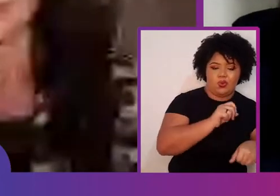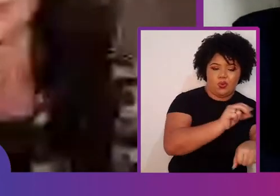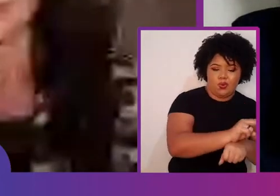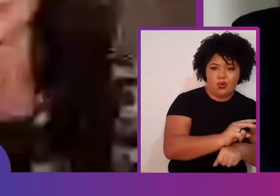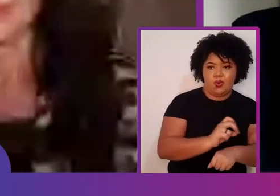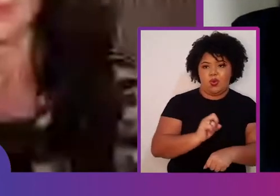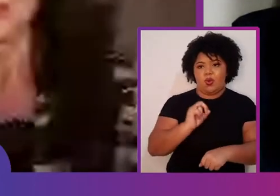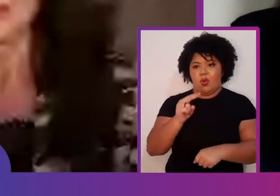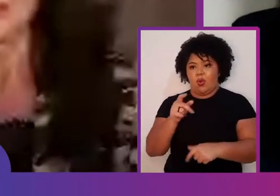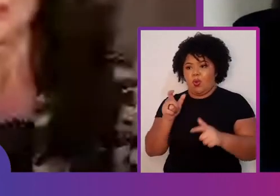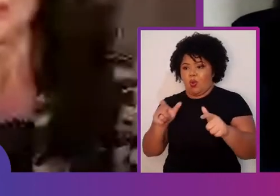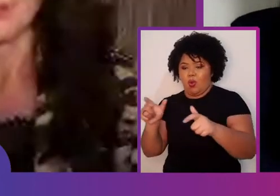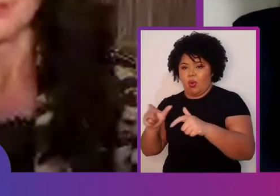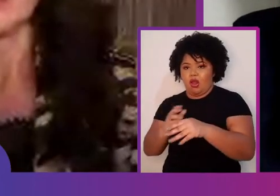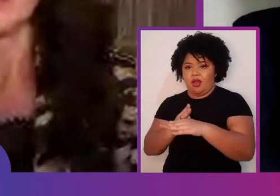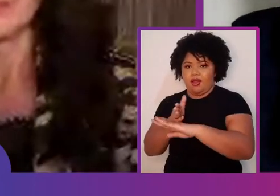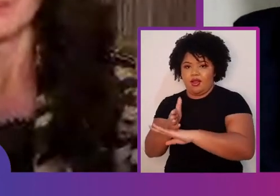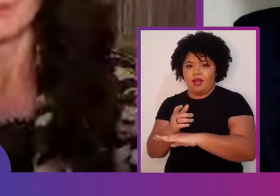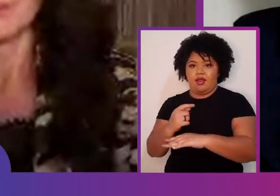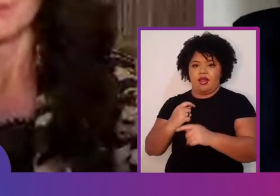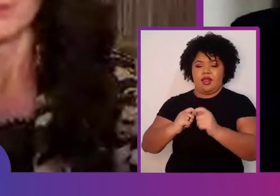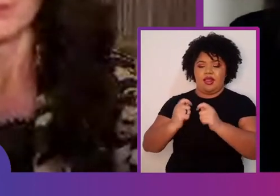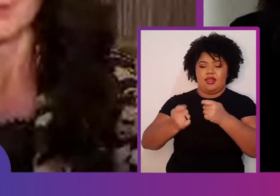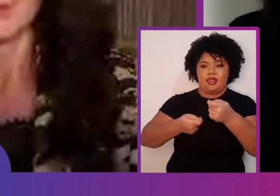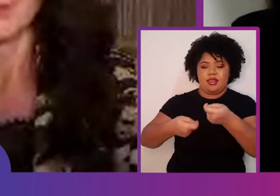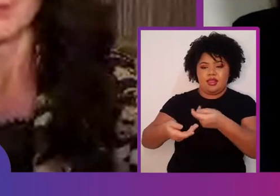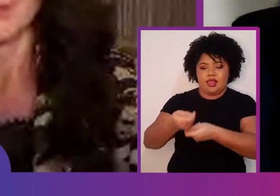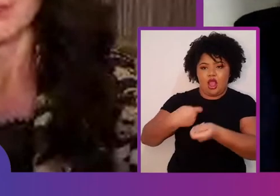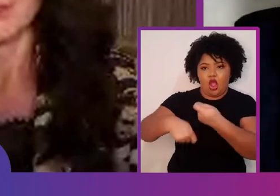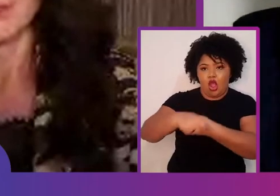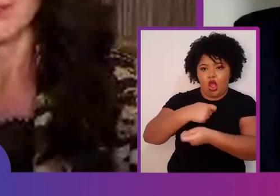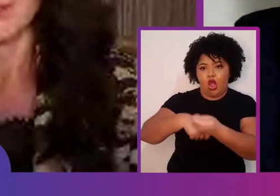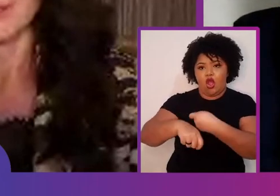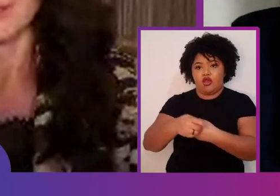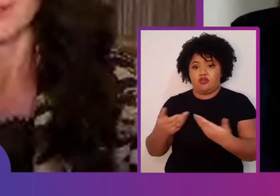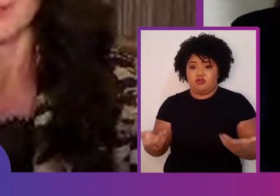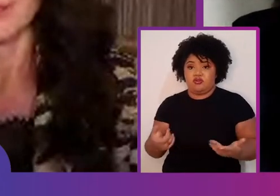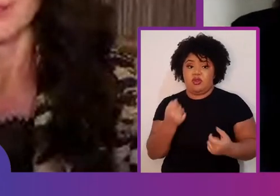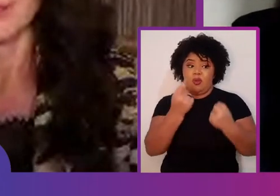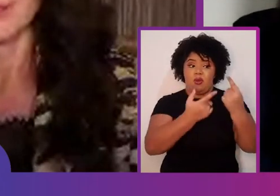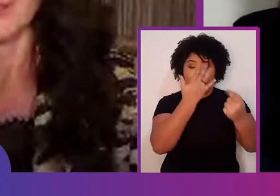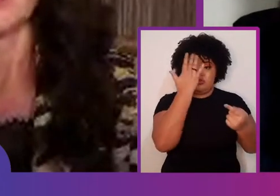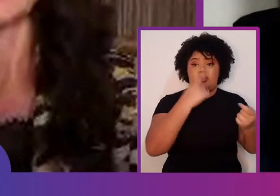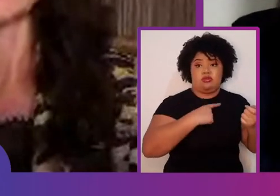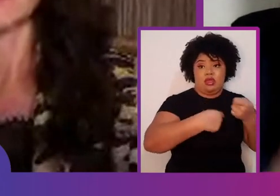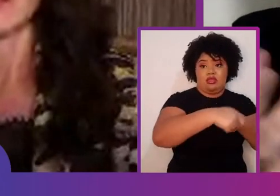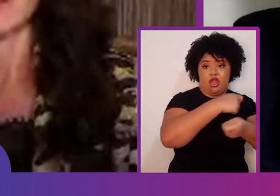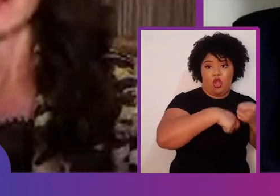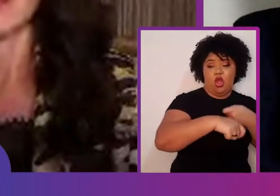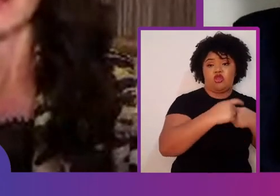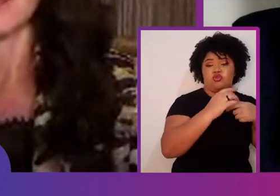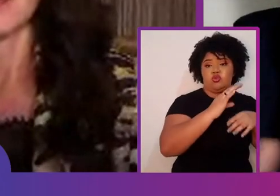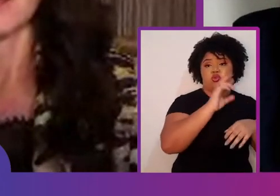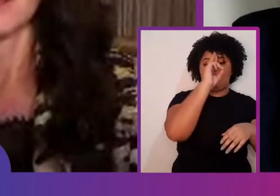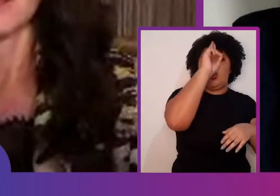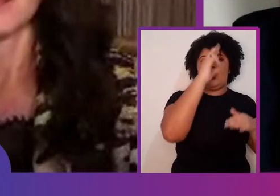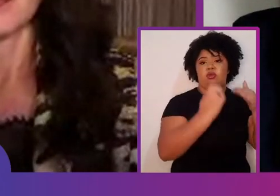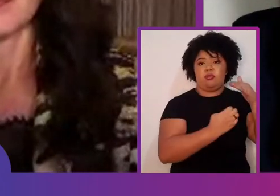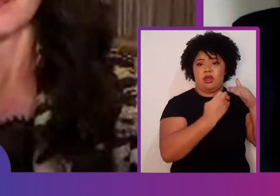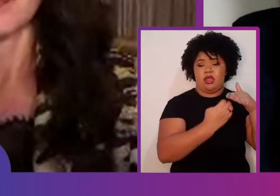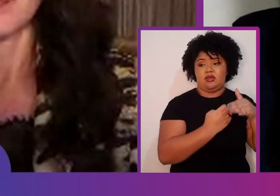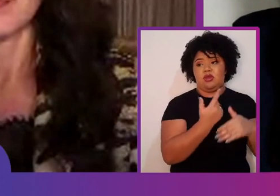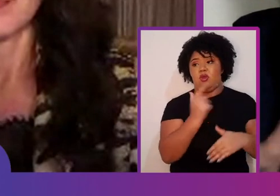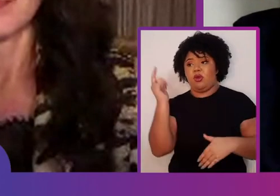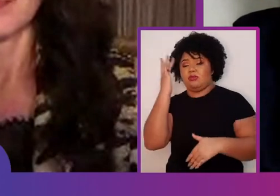espaço, uma competição por negócio. Então, algumas pessoas terão negócios, outras vão trabalhar para quem tem negócios, certo? Então, essa diferença sempre